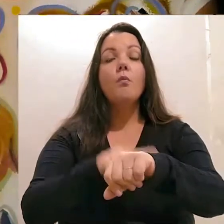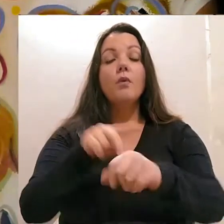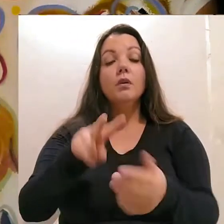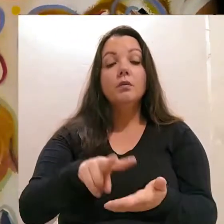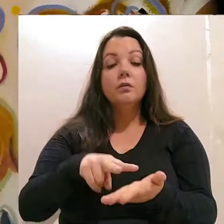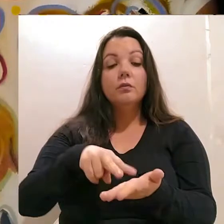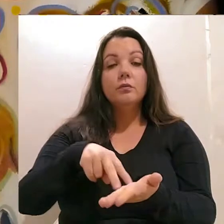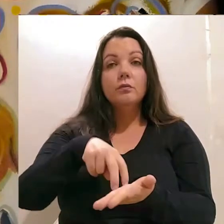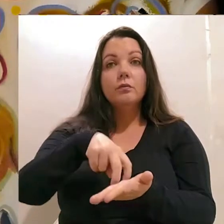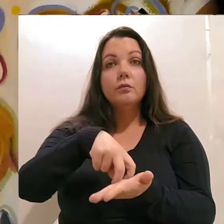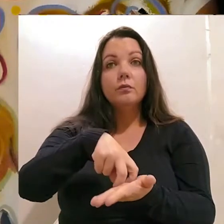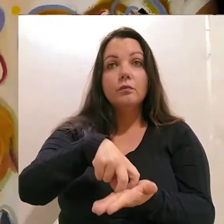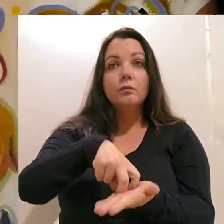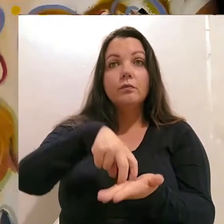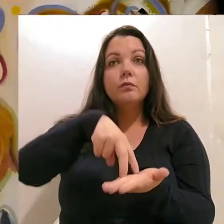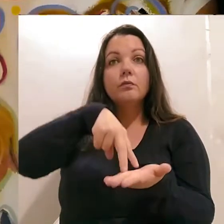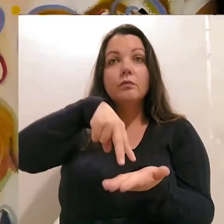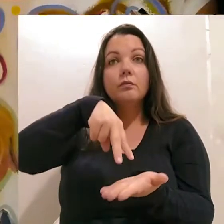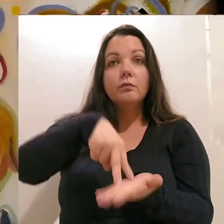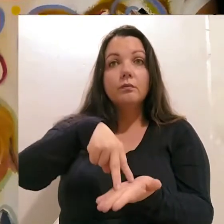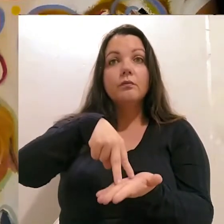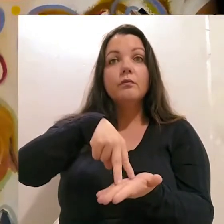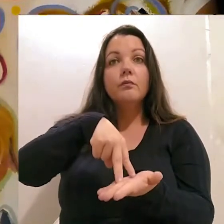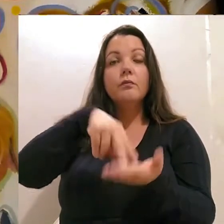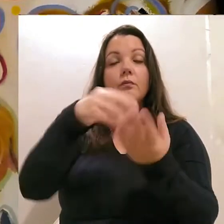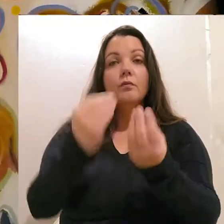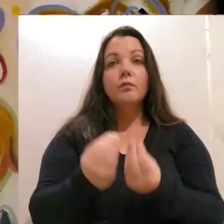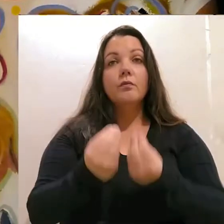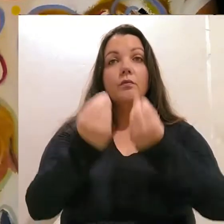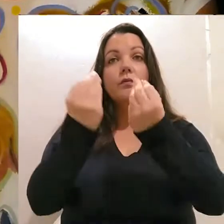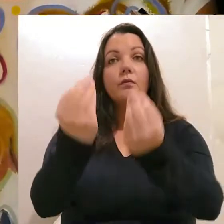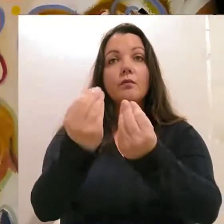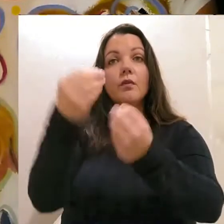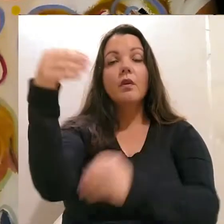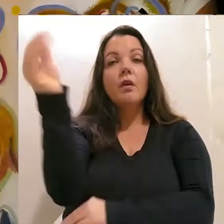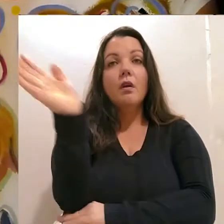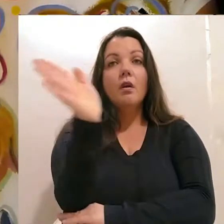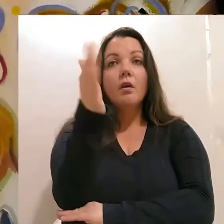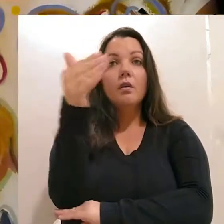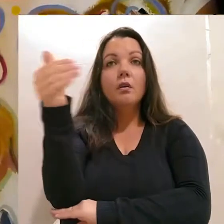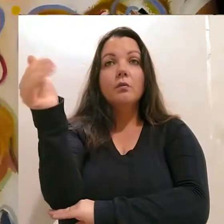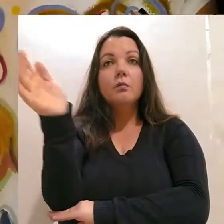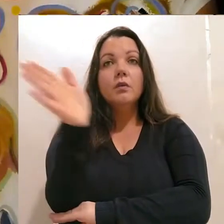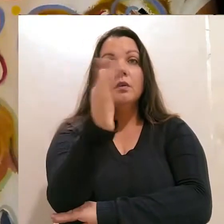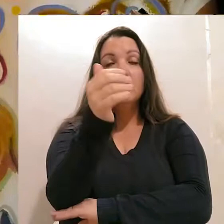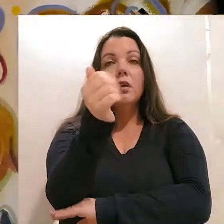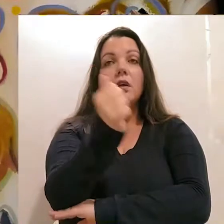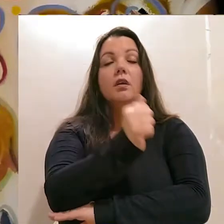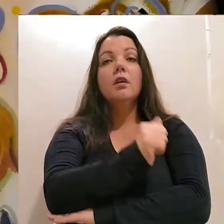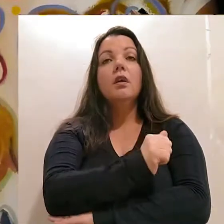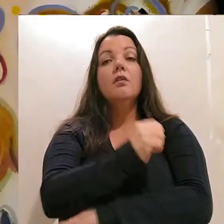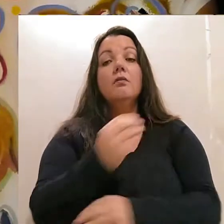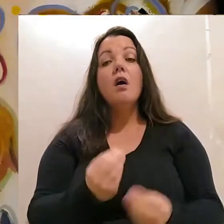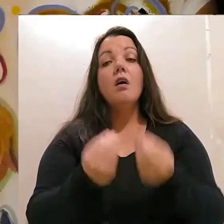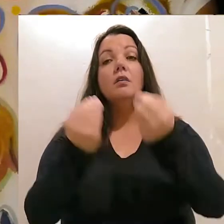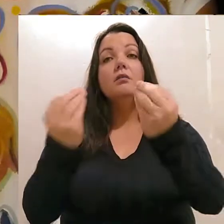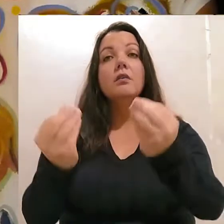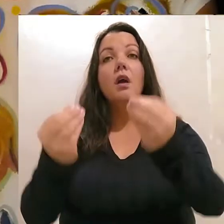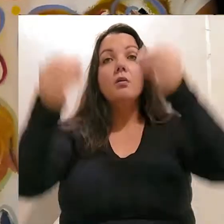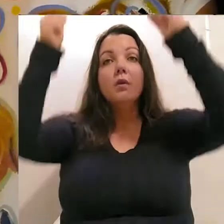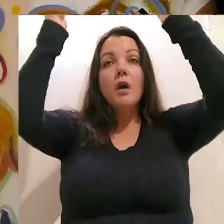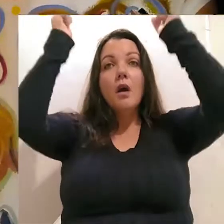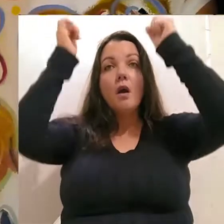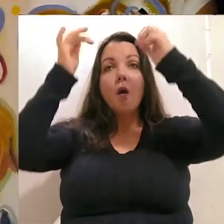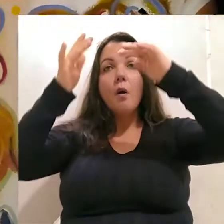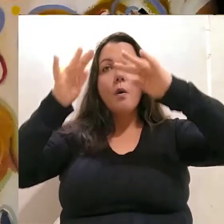levantar né para poder pegar a para receber a bandeira e e levar para para vencer os